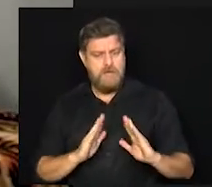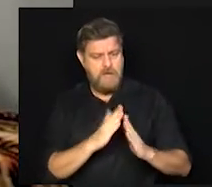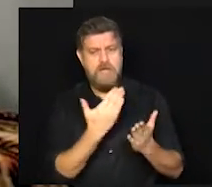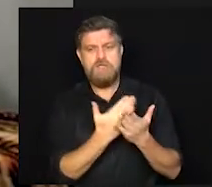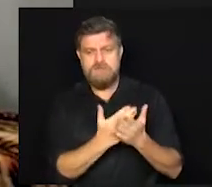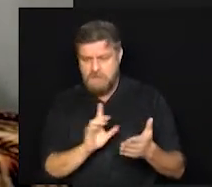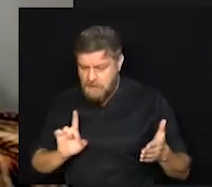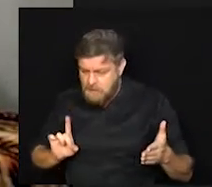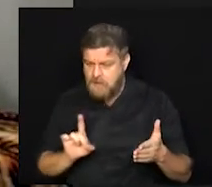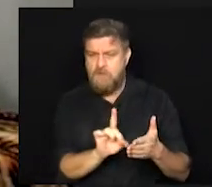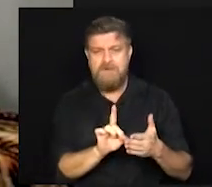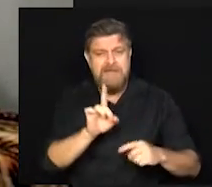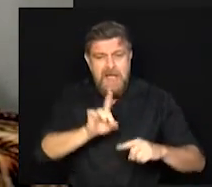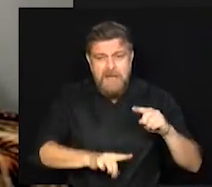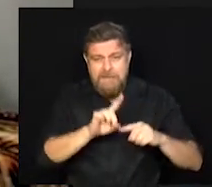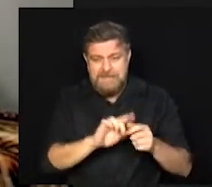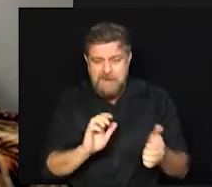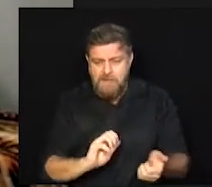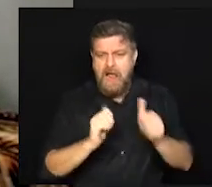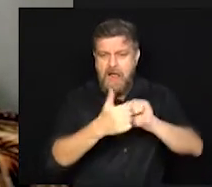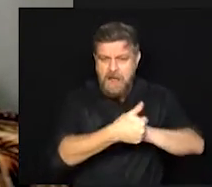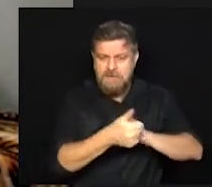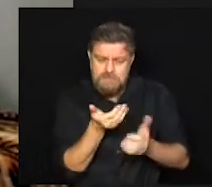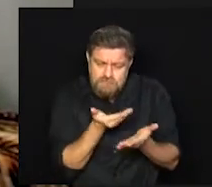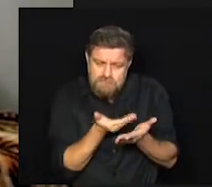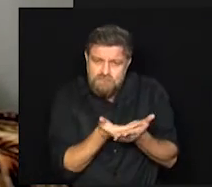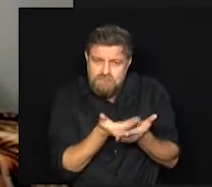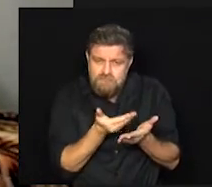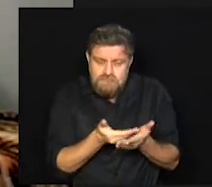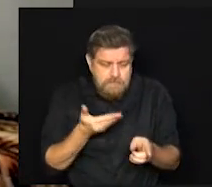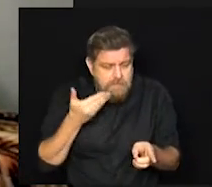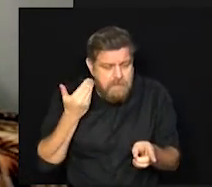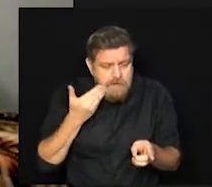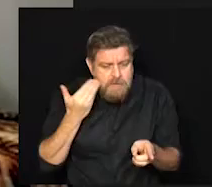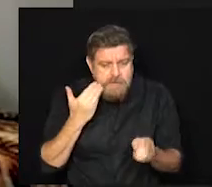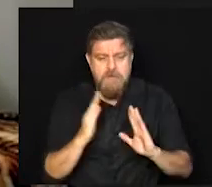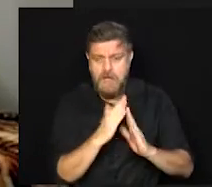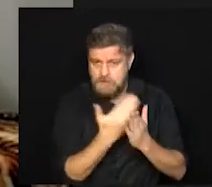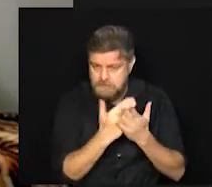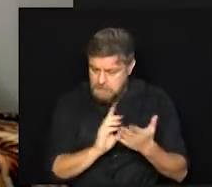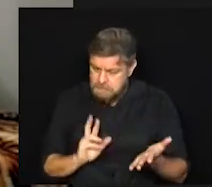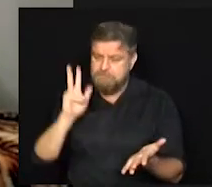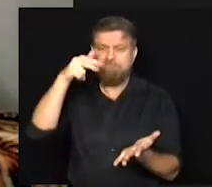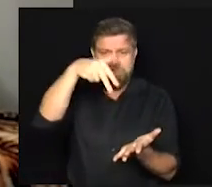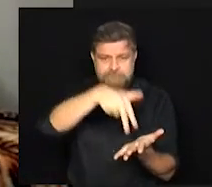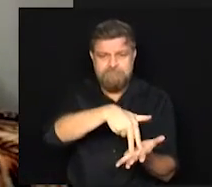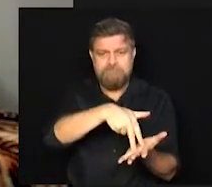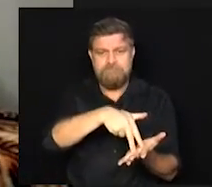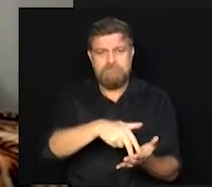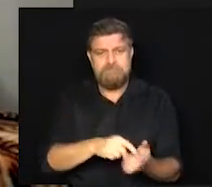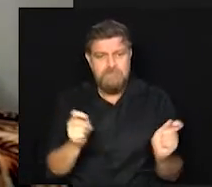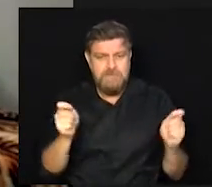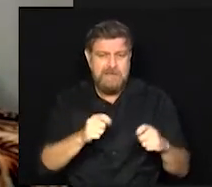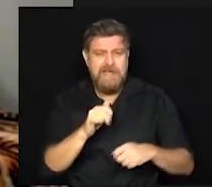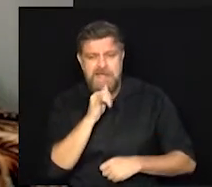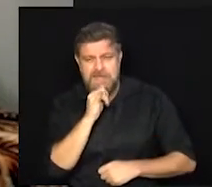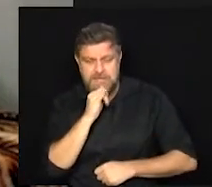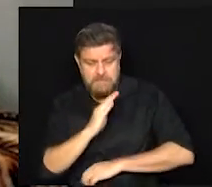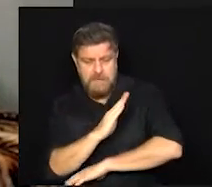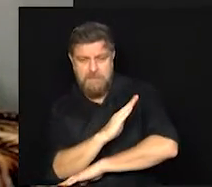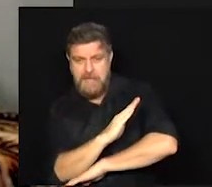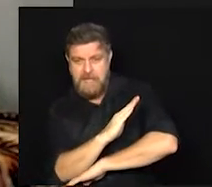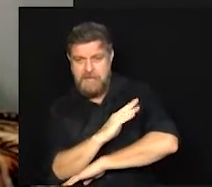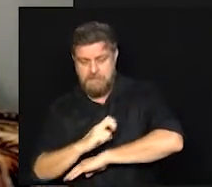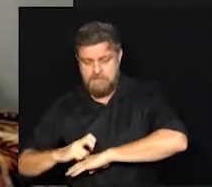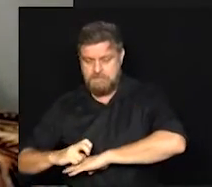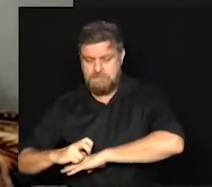Se ela tem um material para ela estudar, ela vai conseguir frequentar a escola. Se ela tem uma rampa para ir